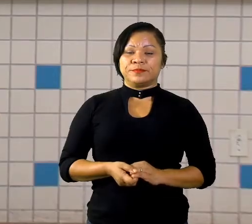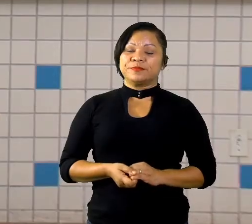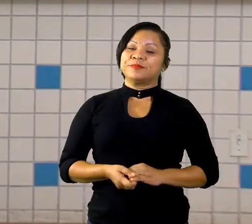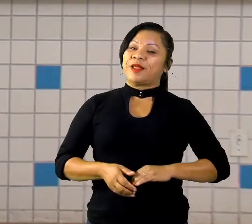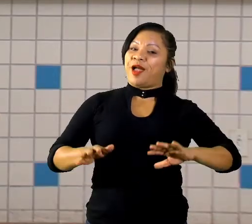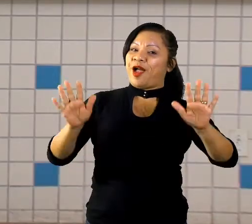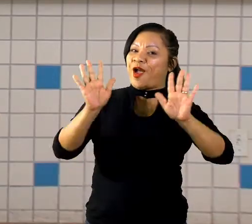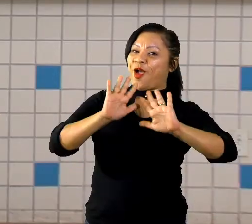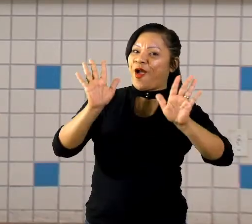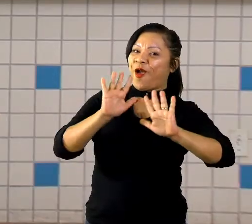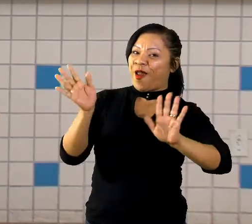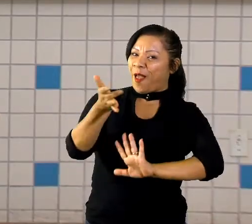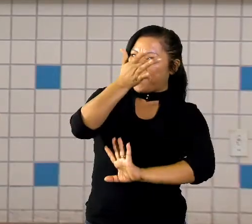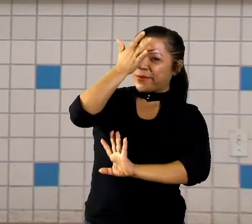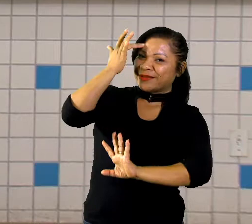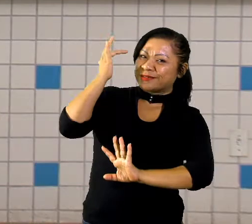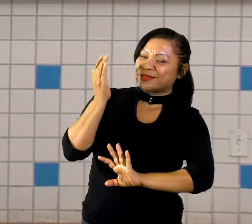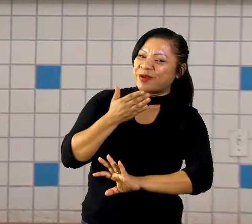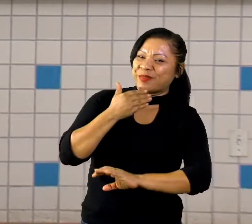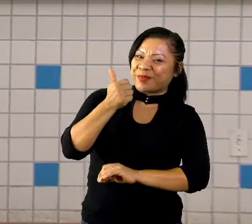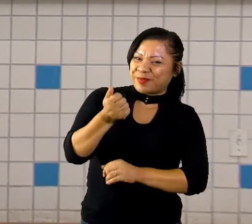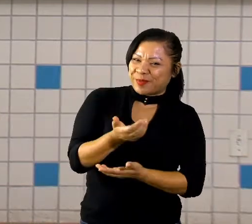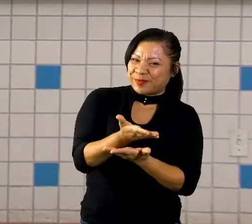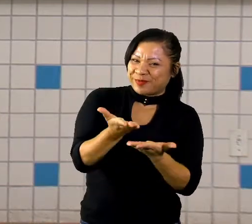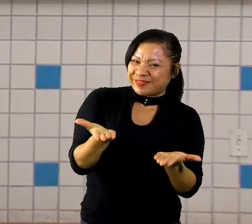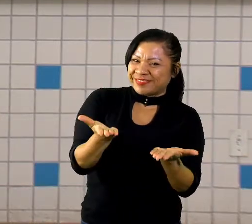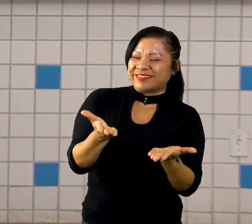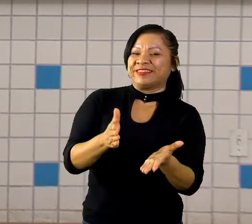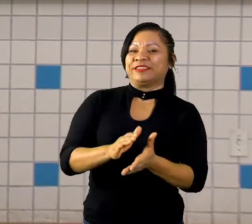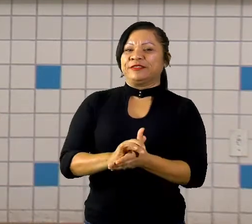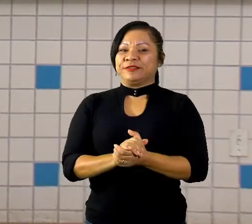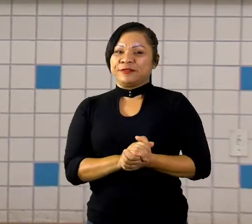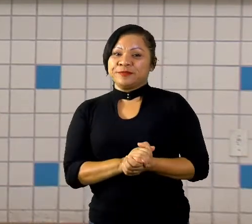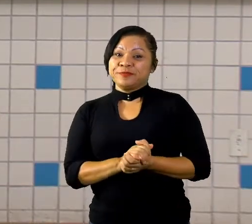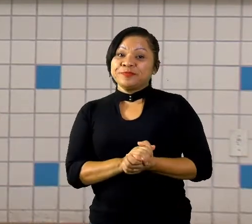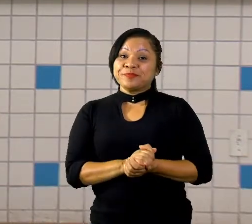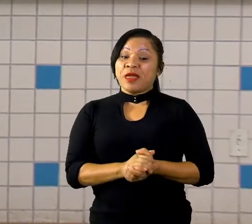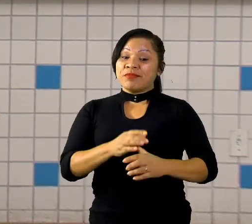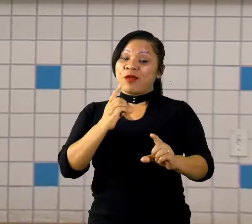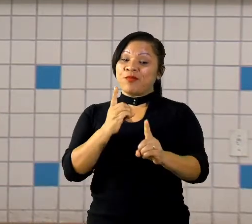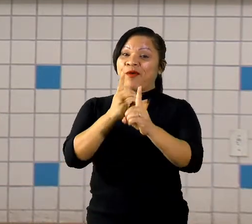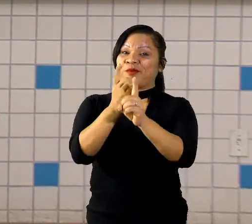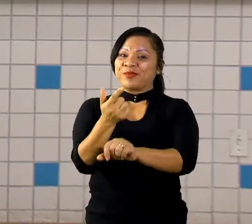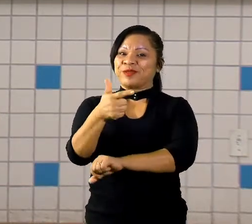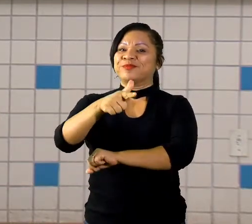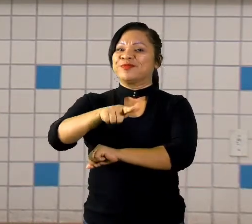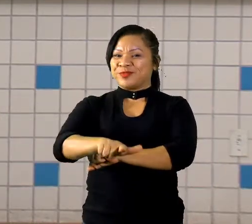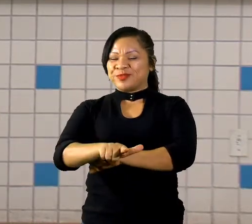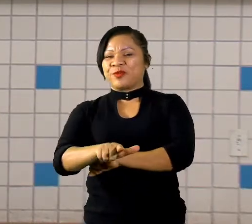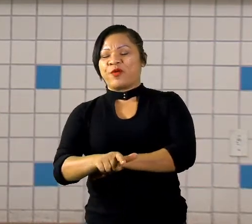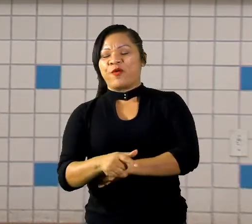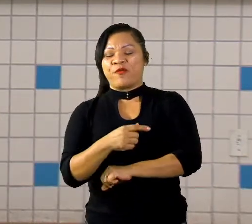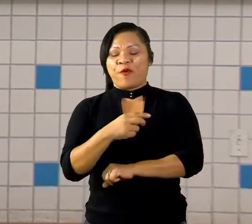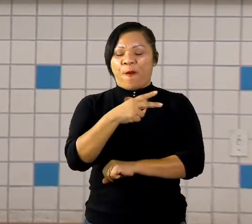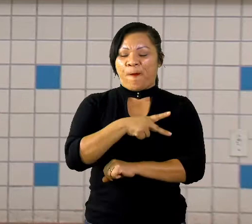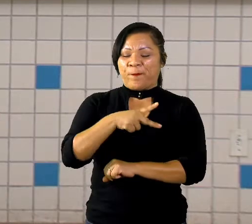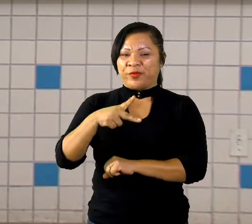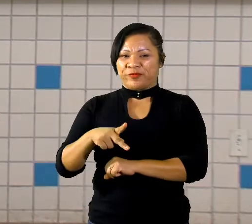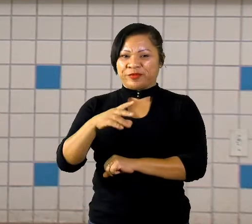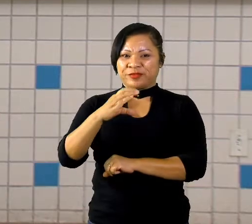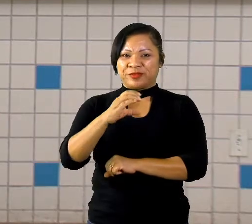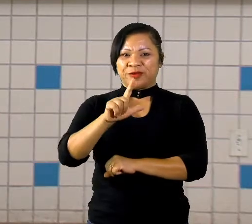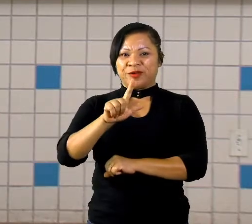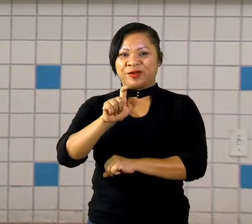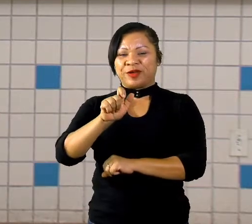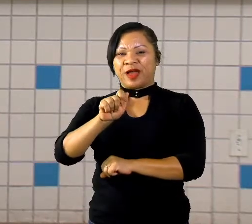Olá pessoal, tudo bem com vocês? Estamos nos reencontrando. Eu sou o professor Cláudio